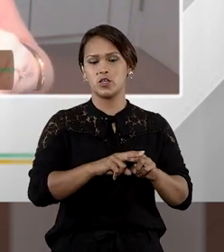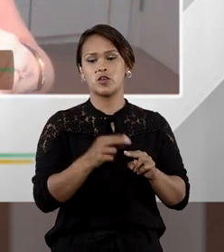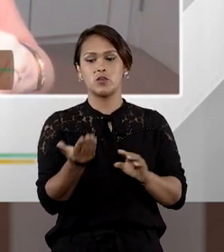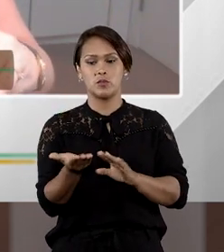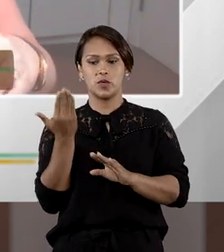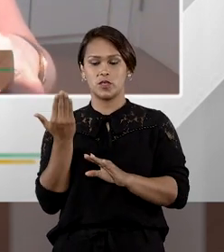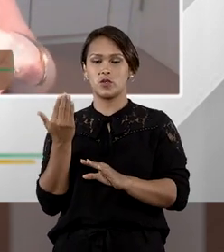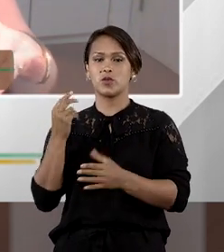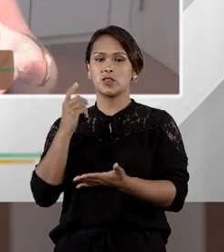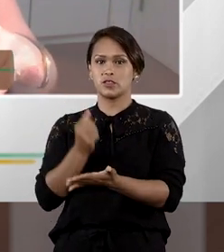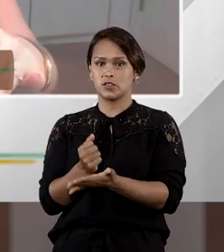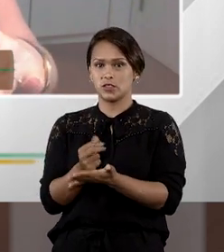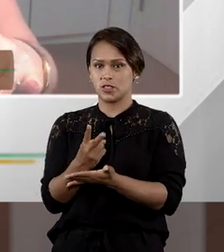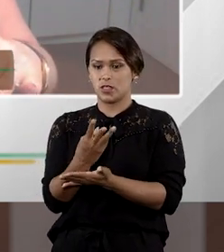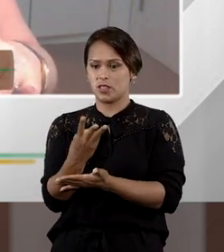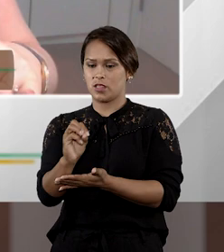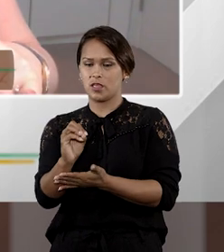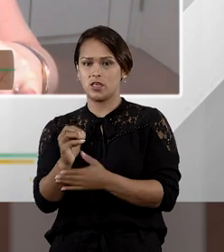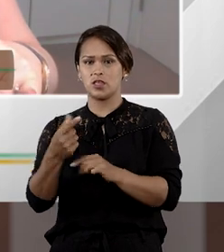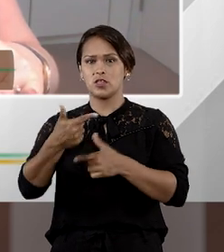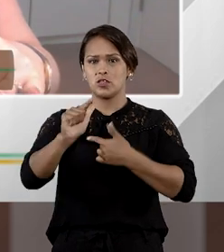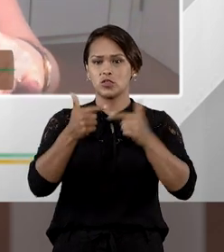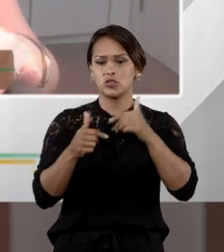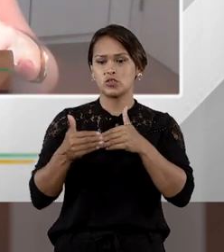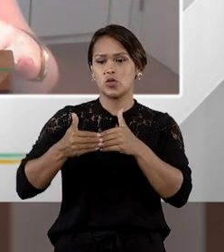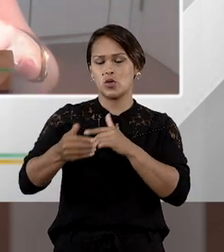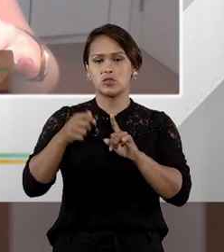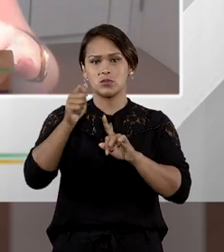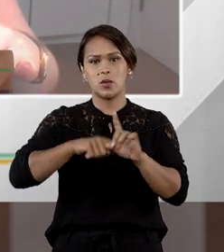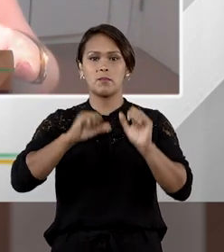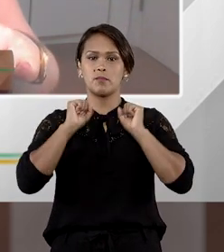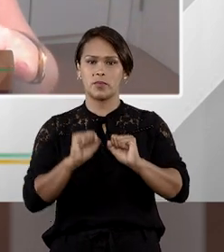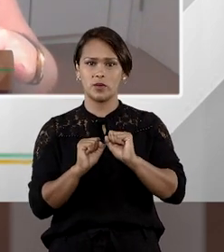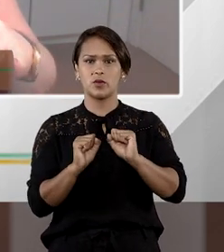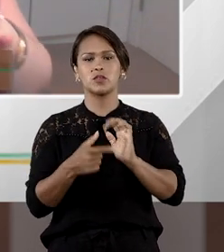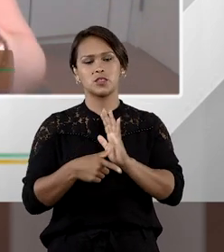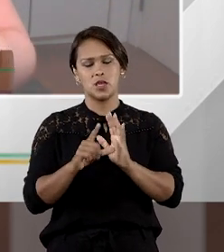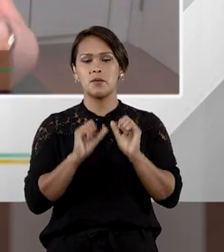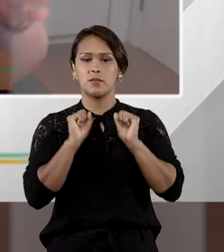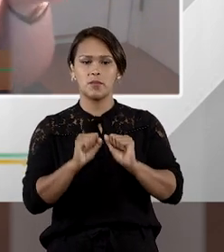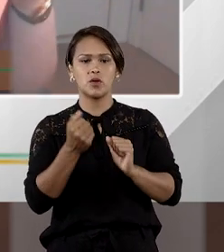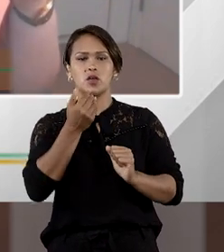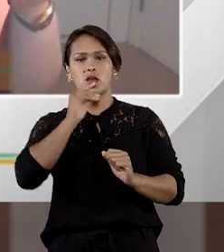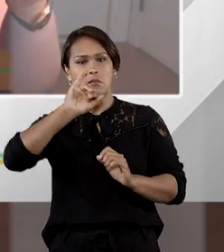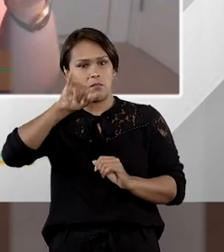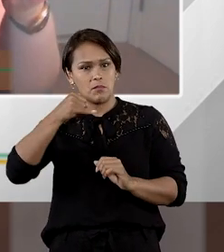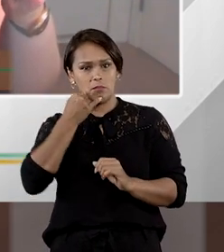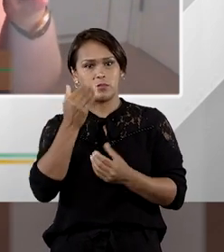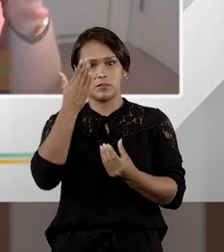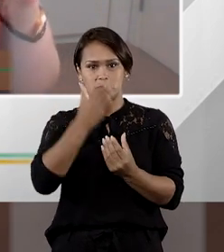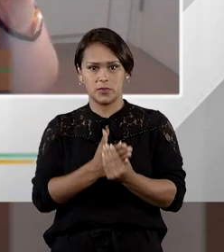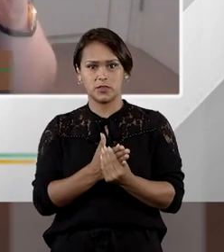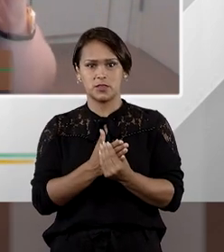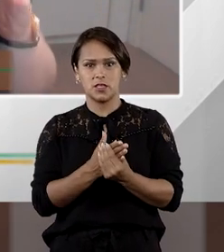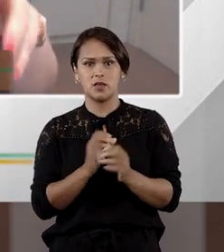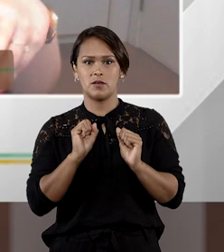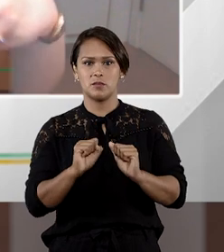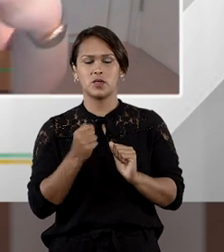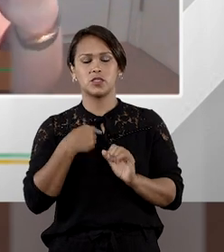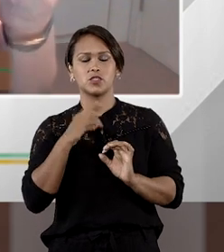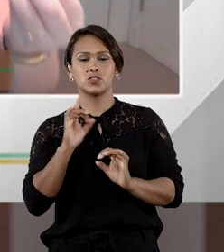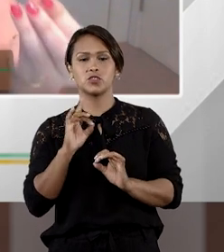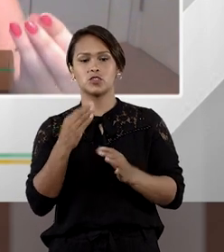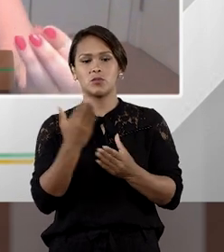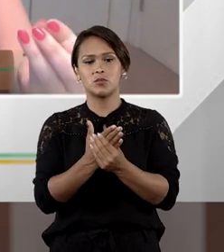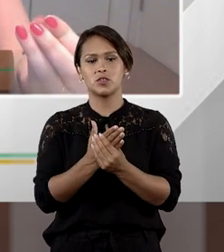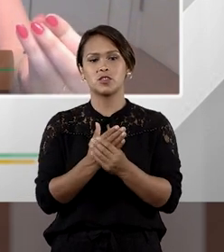não pagou enquanto ficou preso e dos próximos meses, vincendas? Posso. A ministra Nancy Andrighi fala que você pode aproveitar o processo, né, mas ele só pode